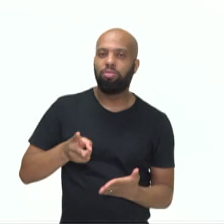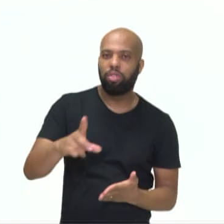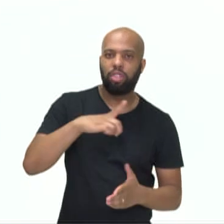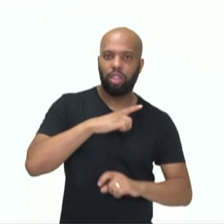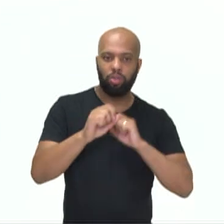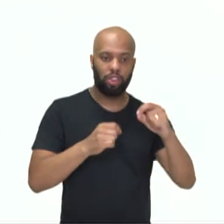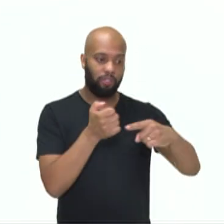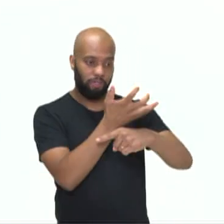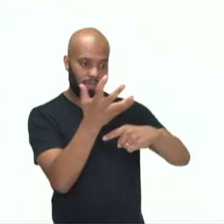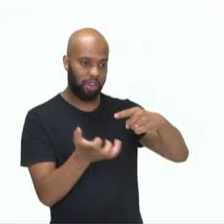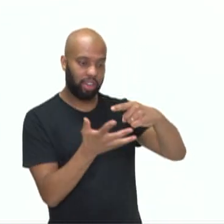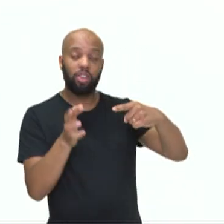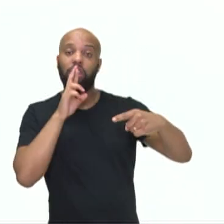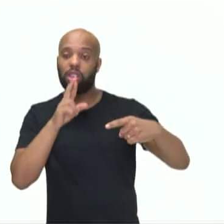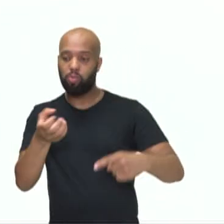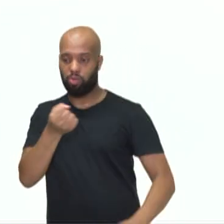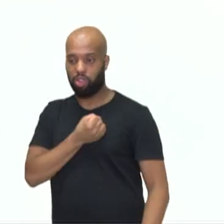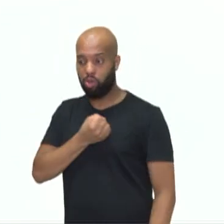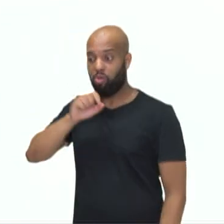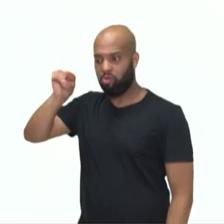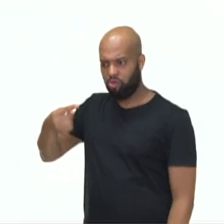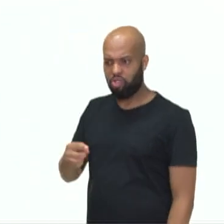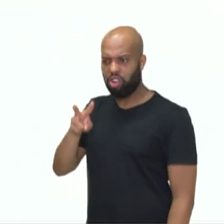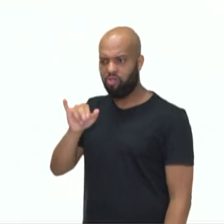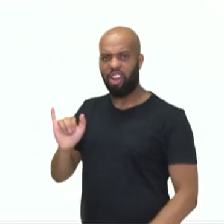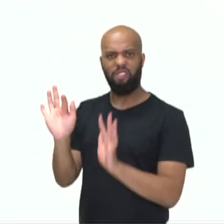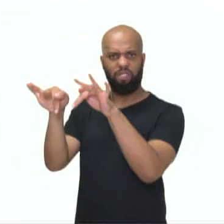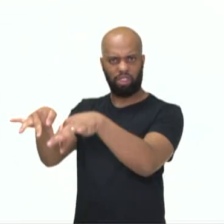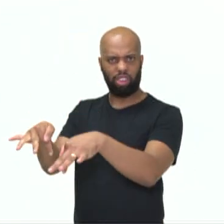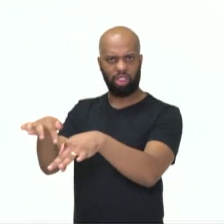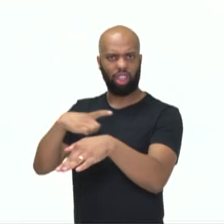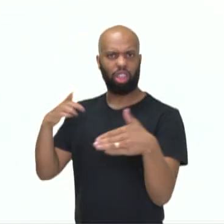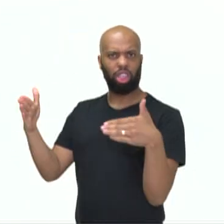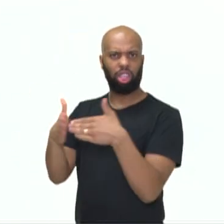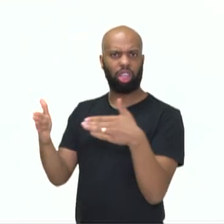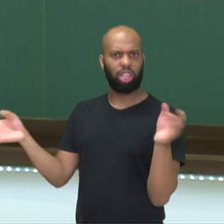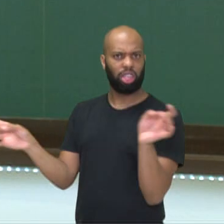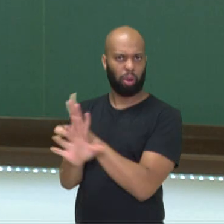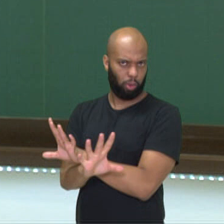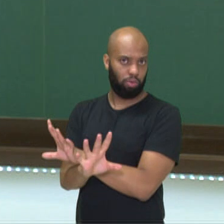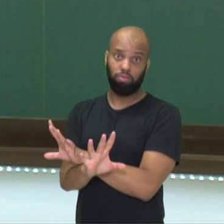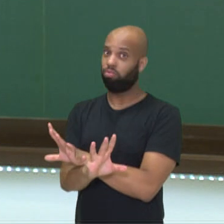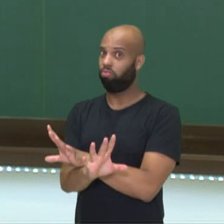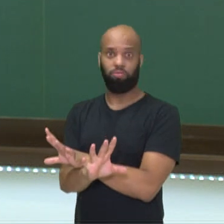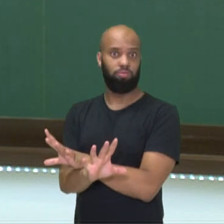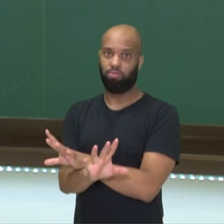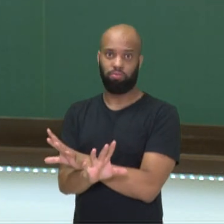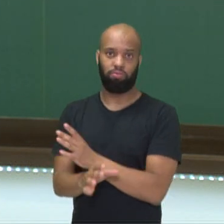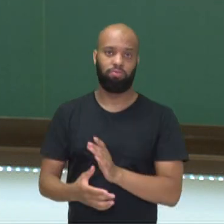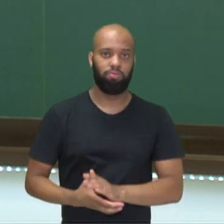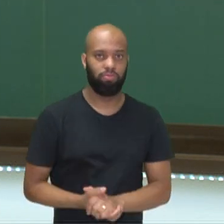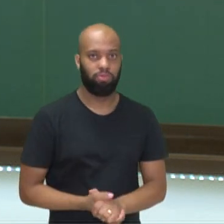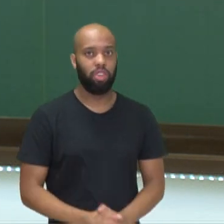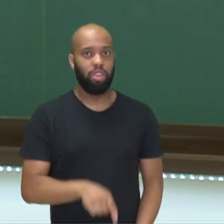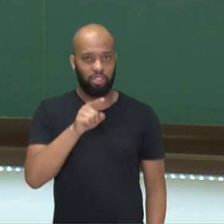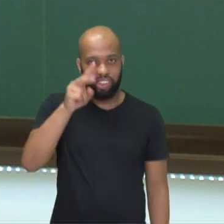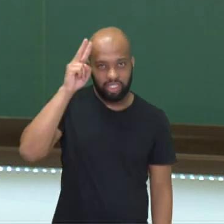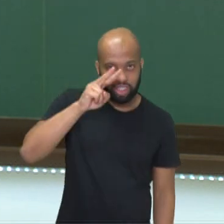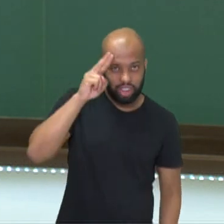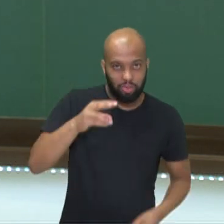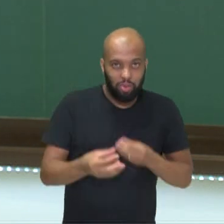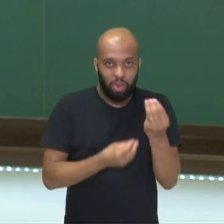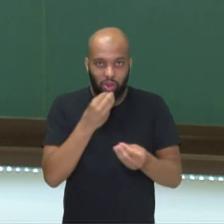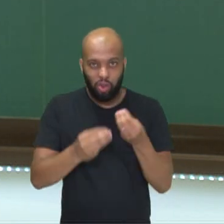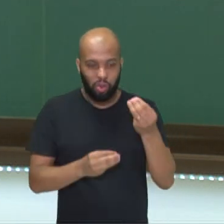decimal, ele será um decimal exato e finito? Ou seja, ele terá um número certo de casas decimais? Você lembra como